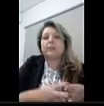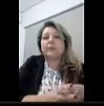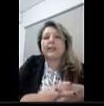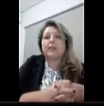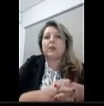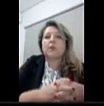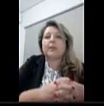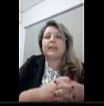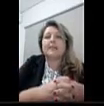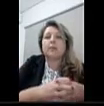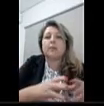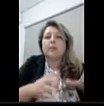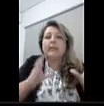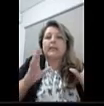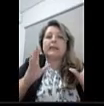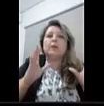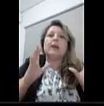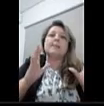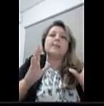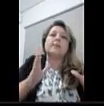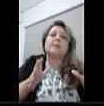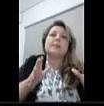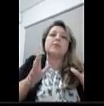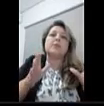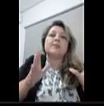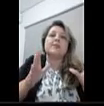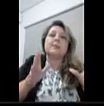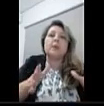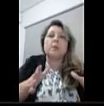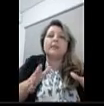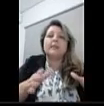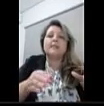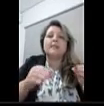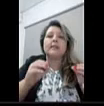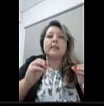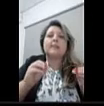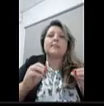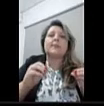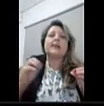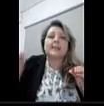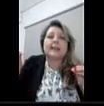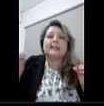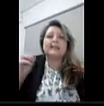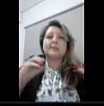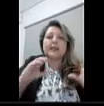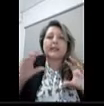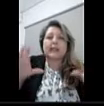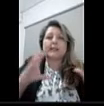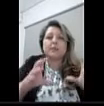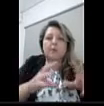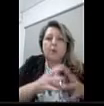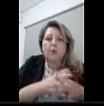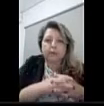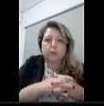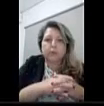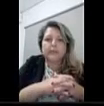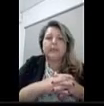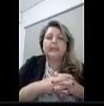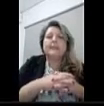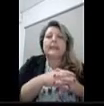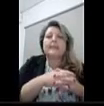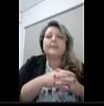tendo dificuldade na compreensão. Então, as informações bem curtas e espaçadas para que ela não se